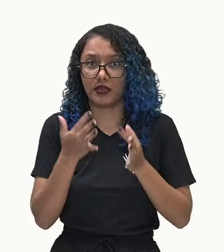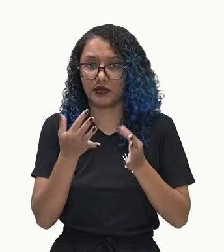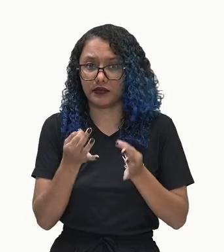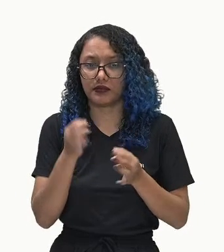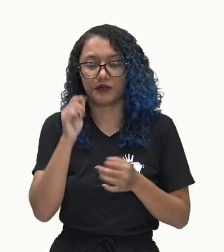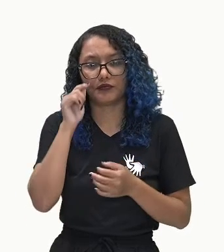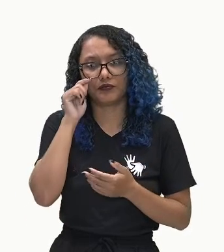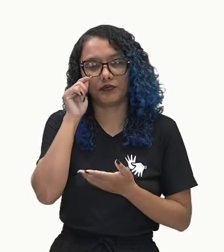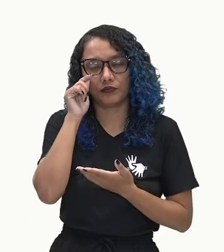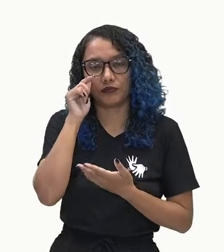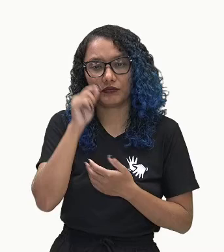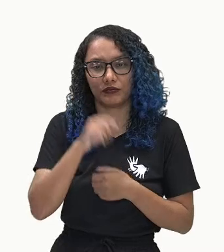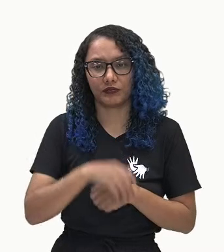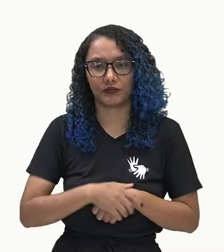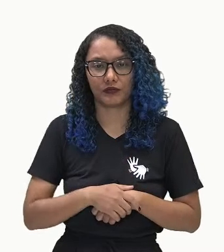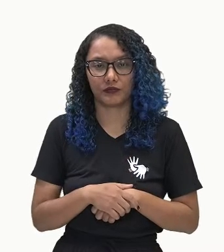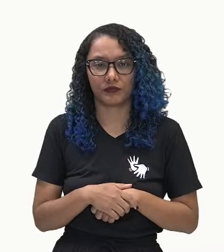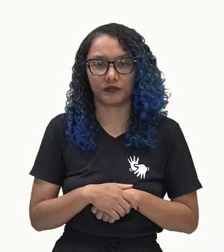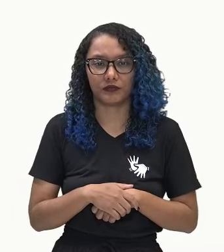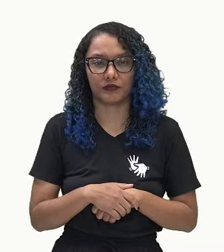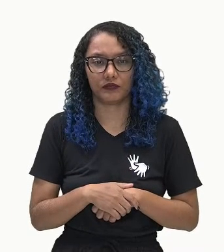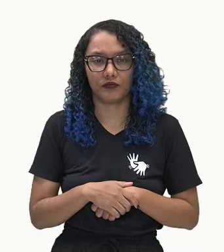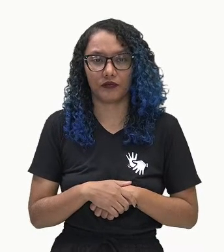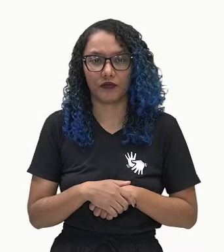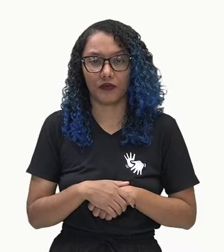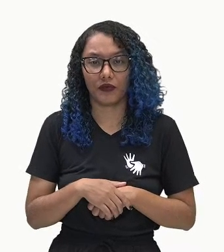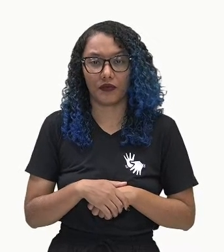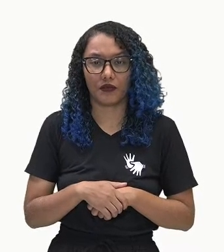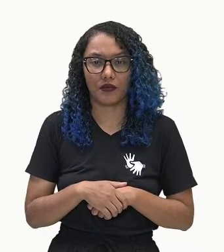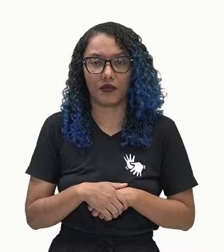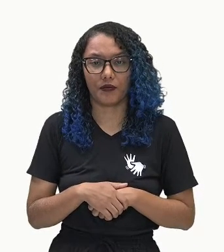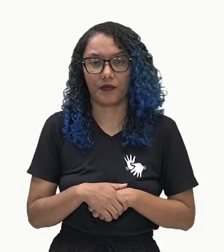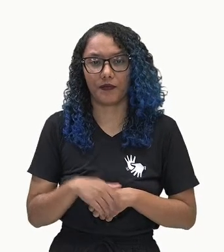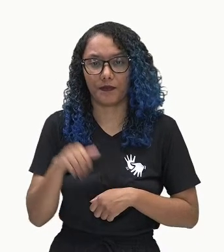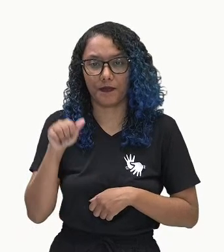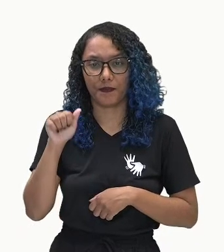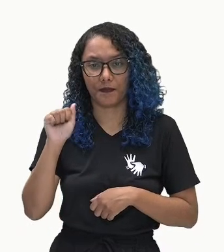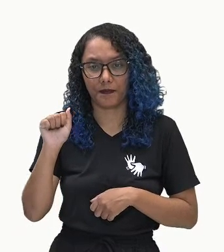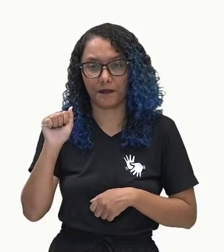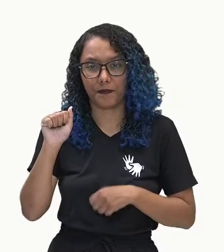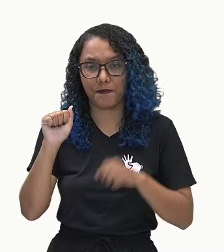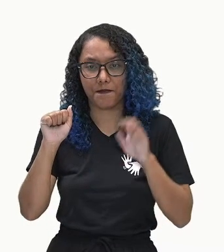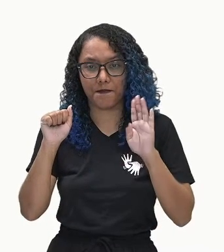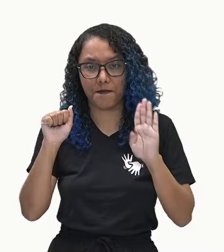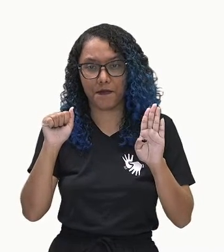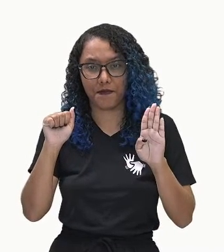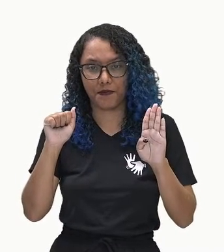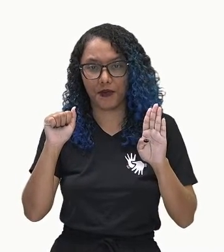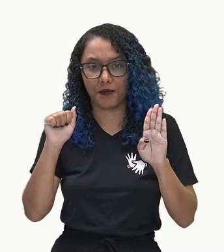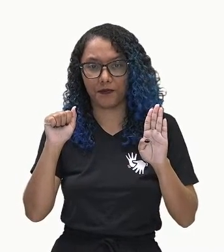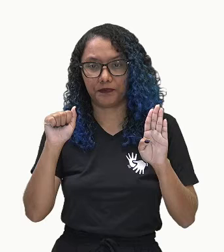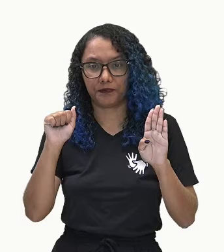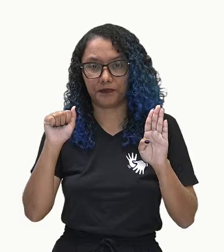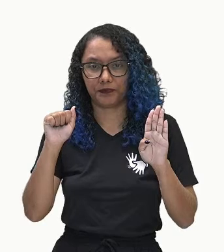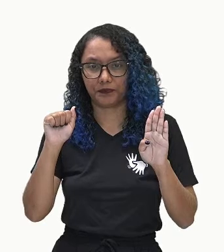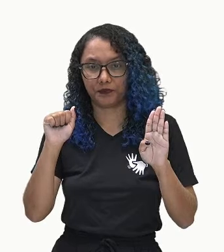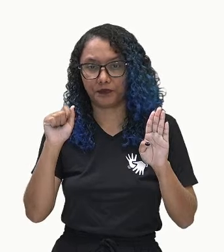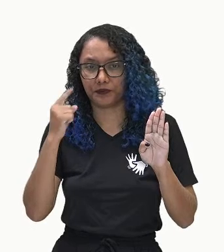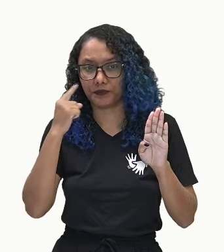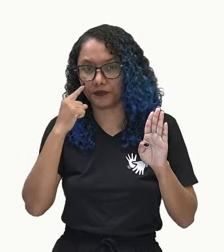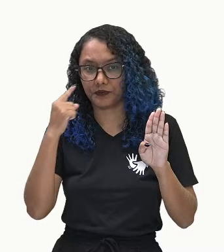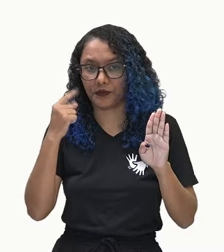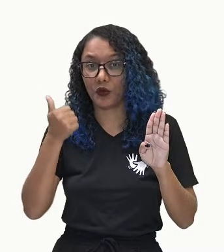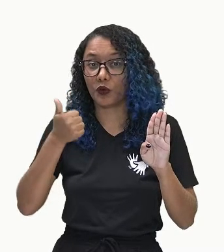só. Do ponto A e do ponto B, se a gente comparar, os primeiros valores são